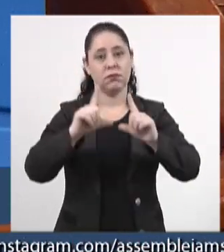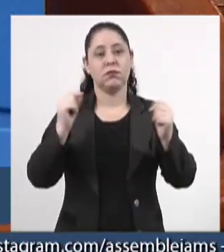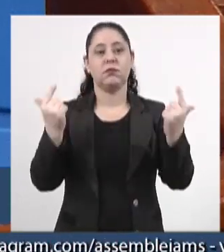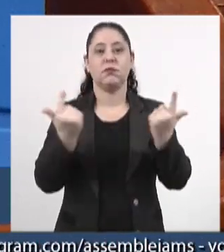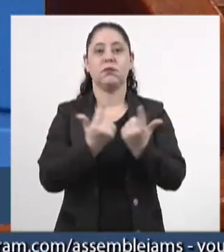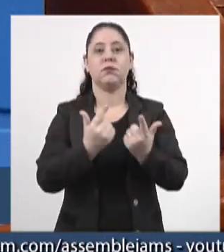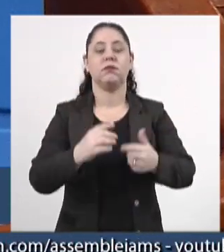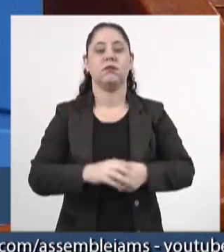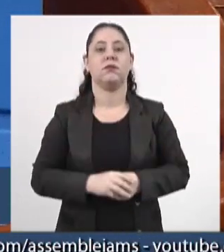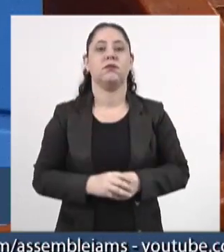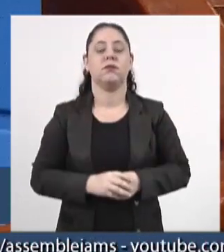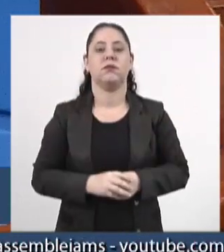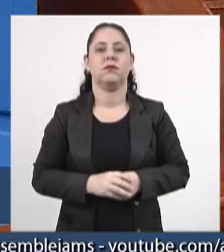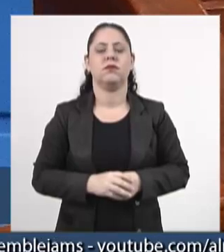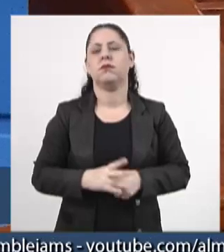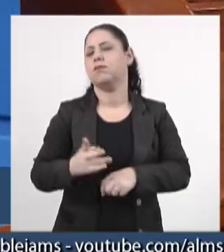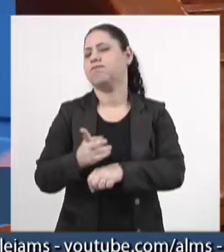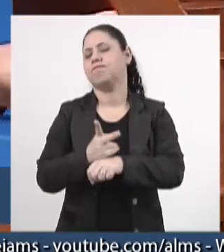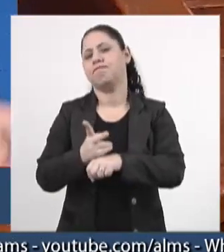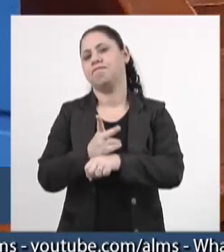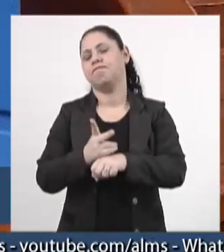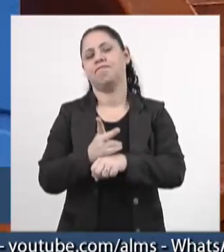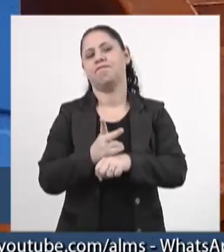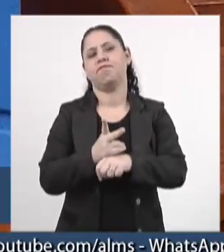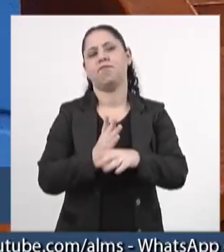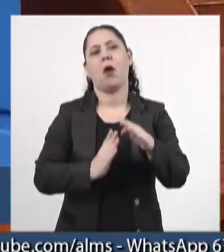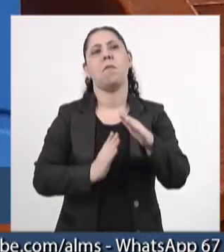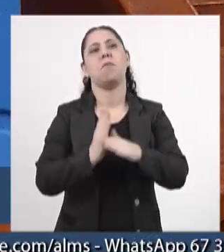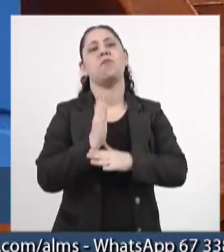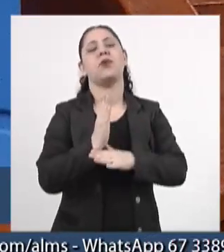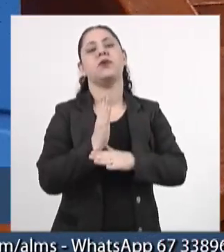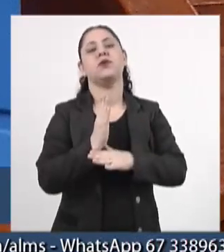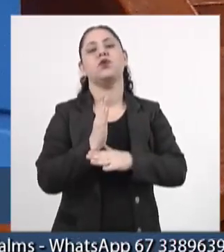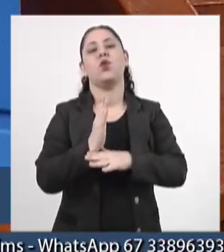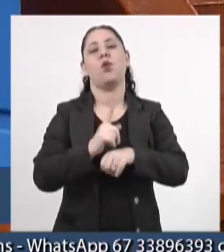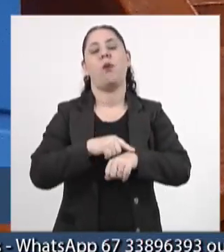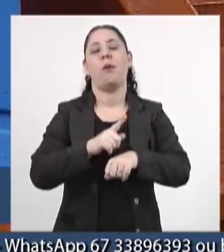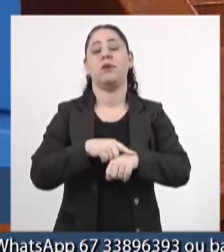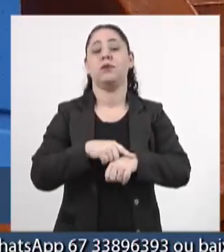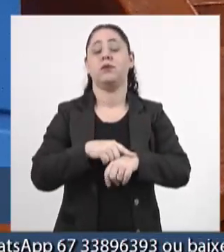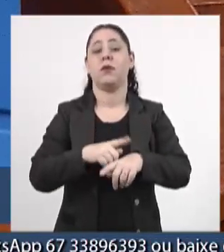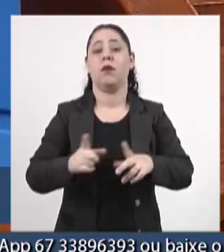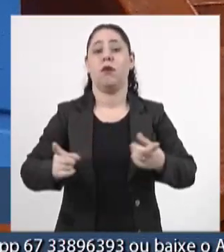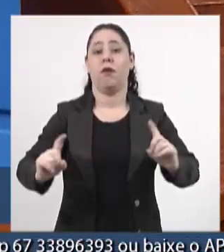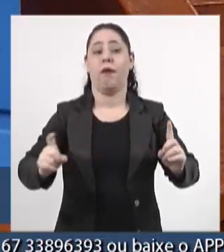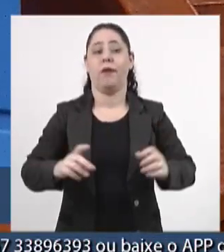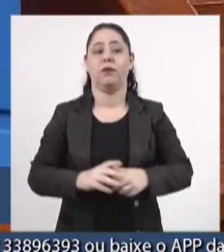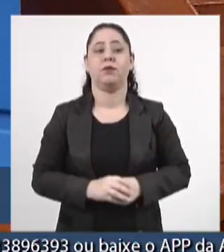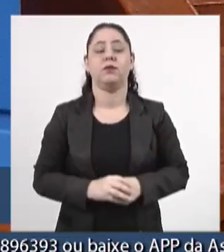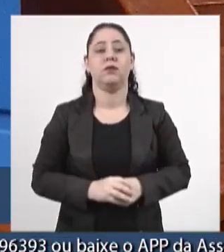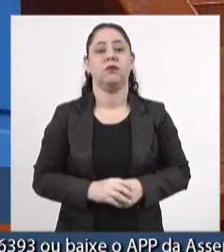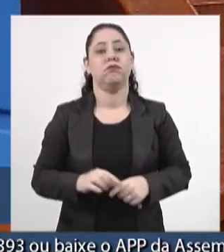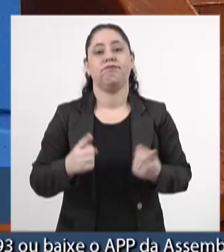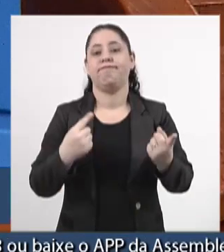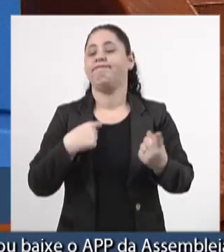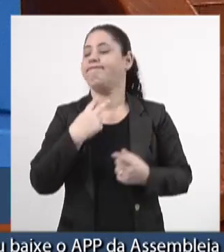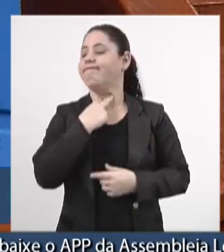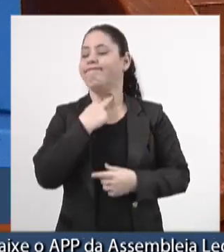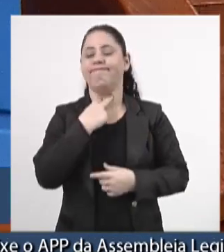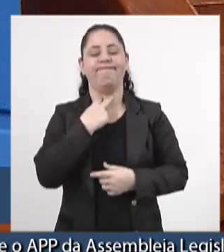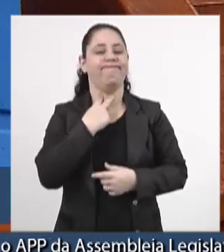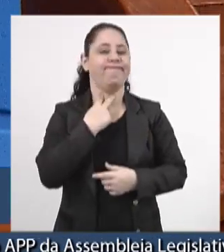Assembleia. Vou procurar não exceder o tempo do grande expediente, presidente, mas eu não poderia